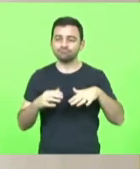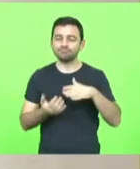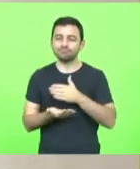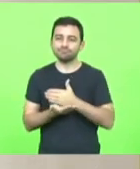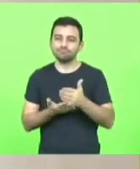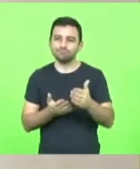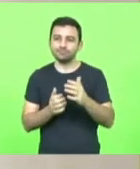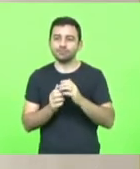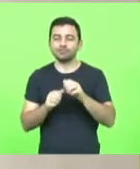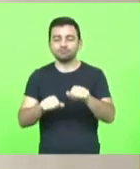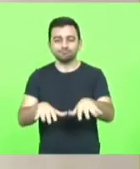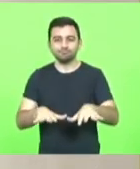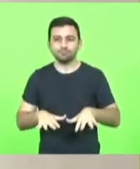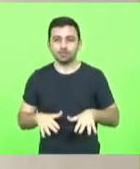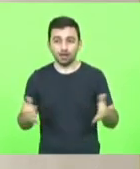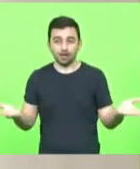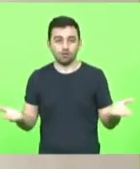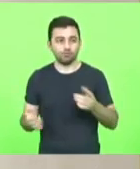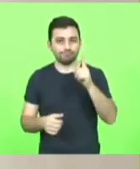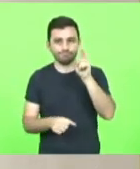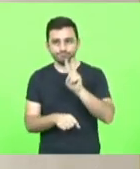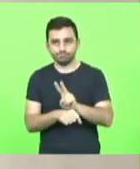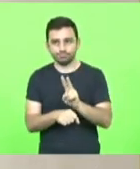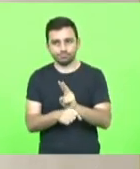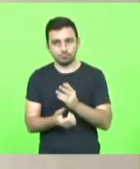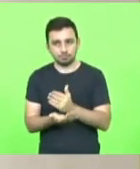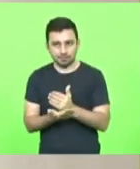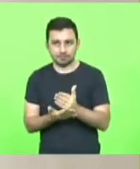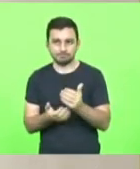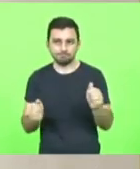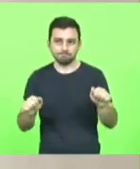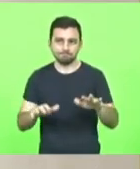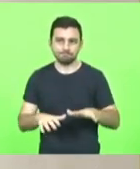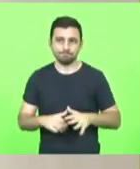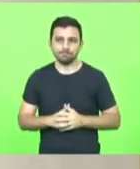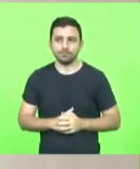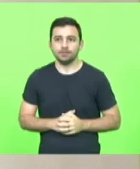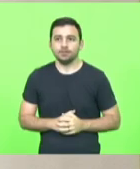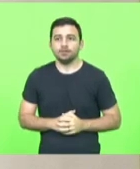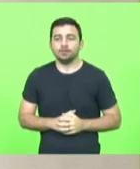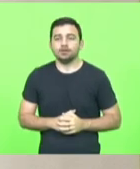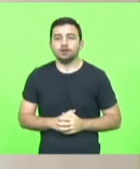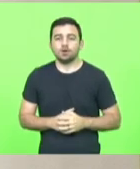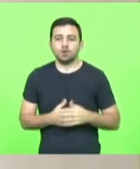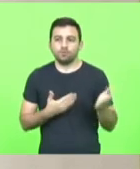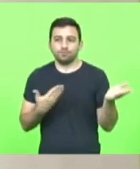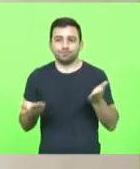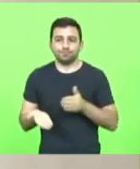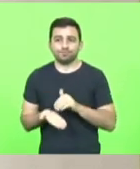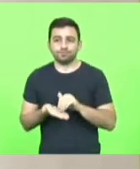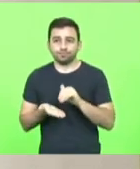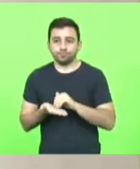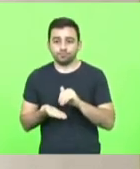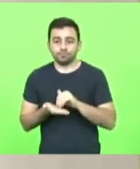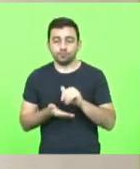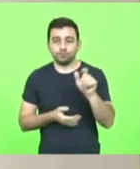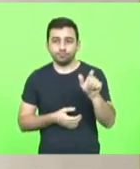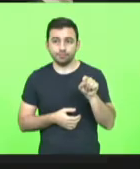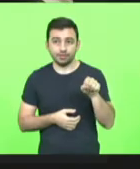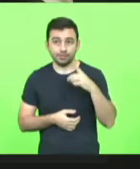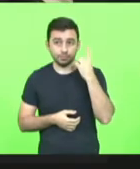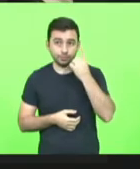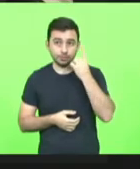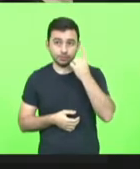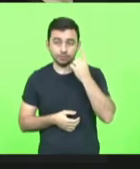Deus, declaro aberta a presente sessão. Eu convido o senhor secretário, o deputado Ricardo